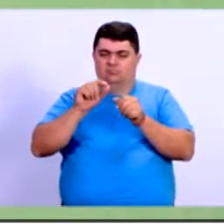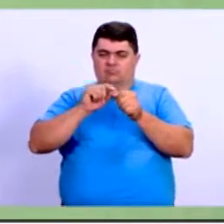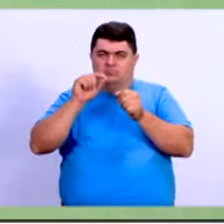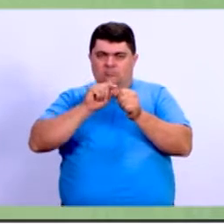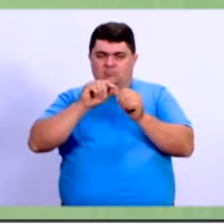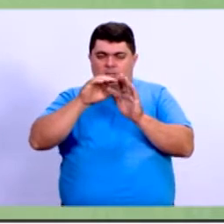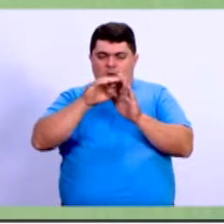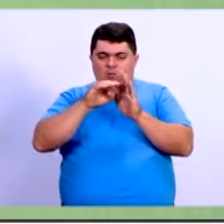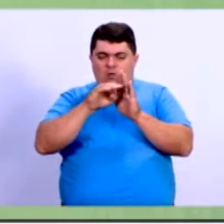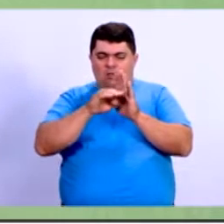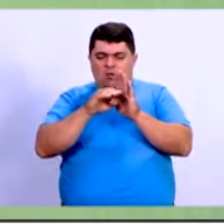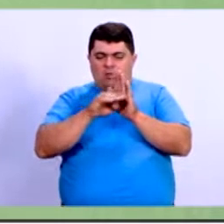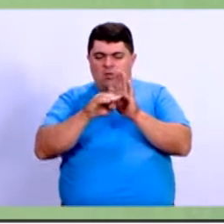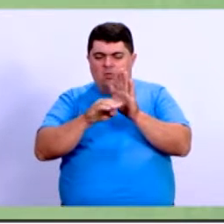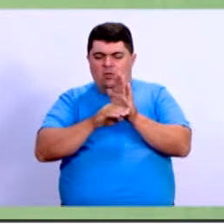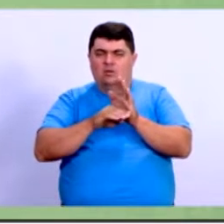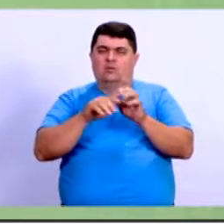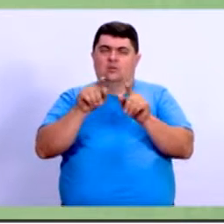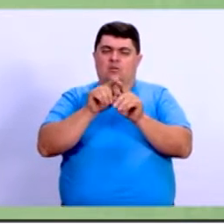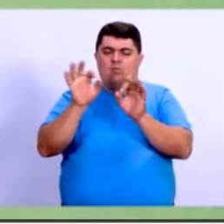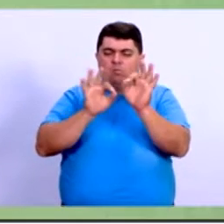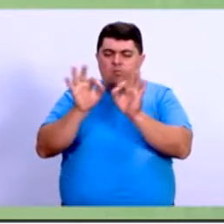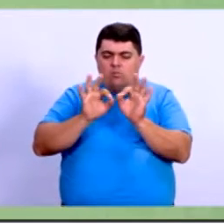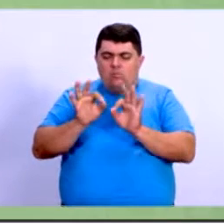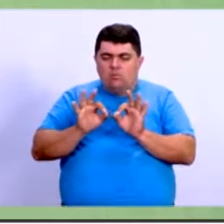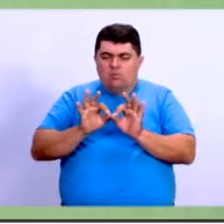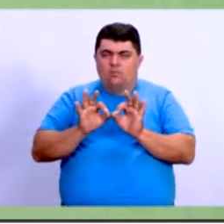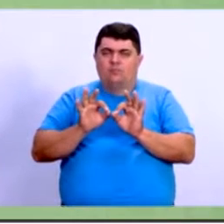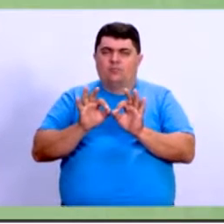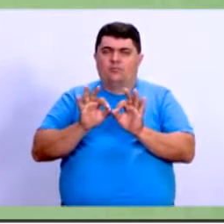procedimentos, que quando organizados,